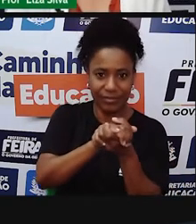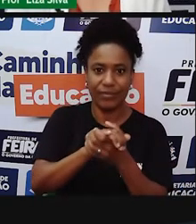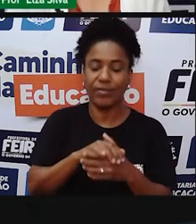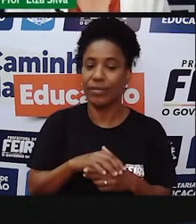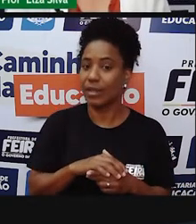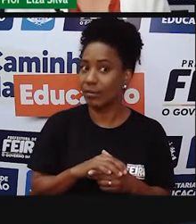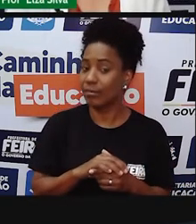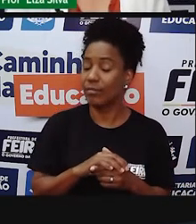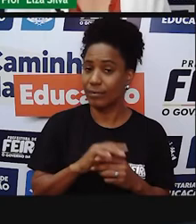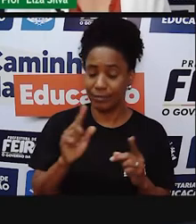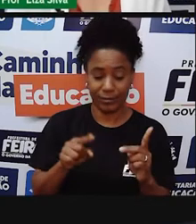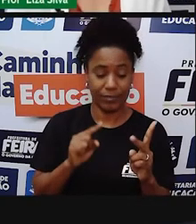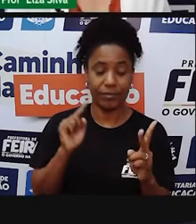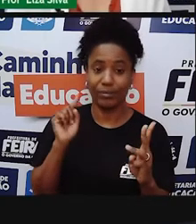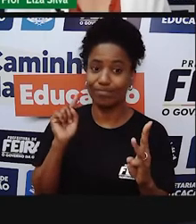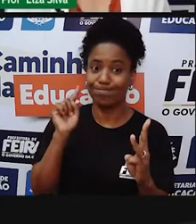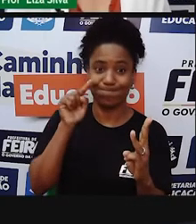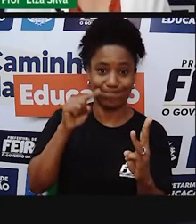tiveram